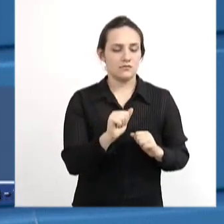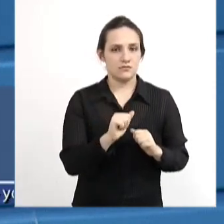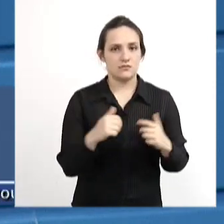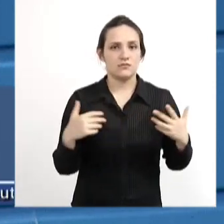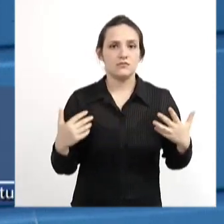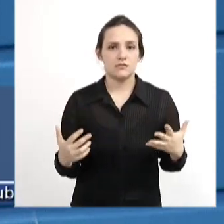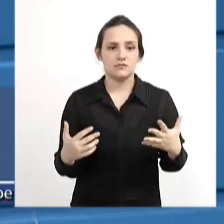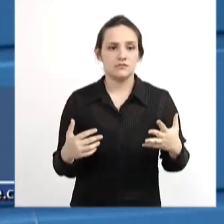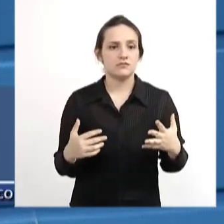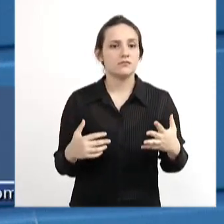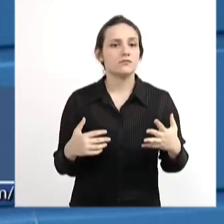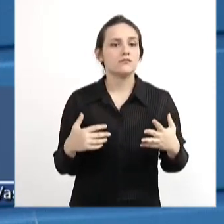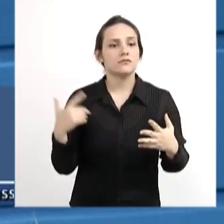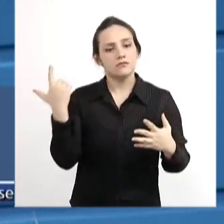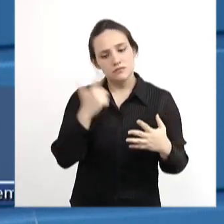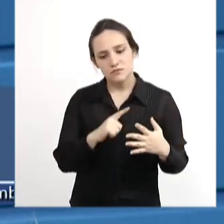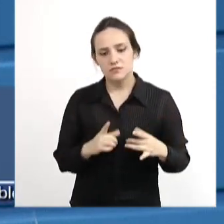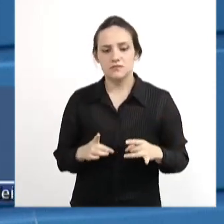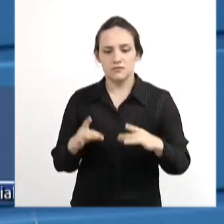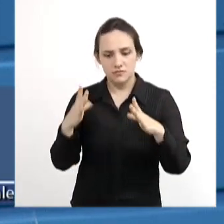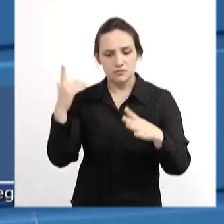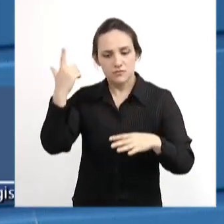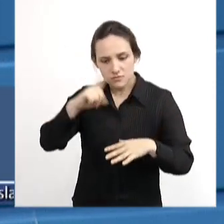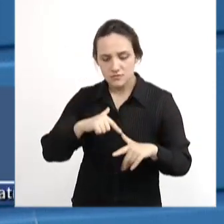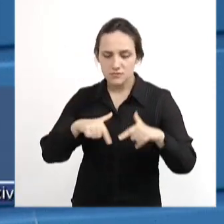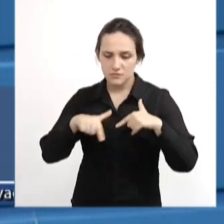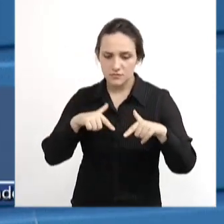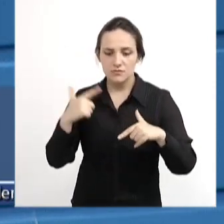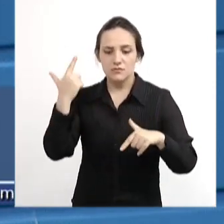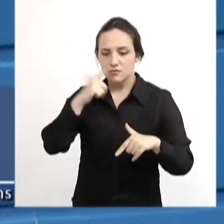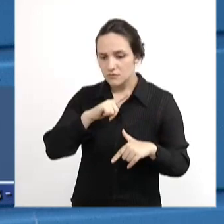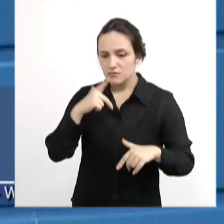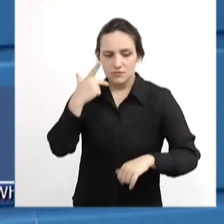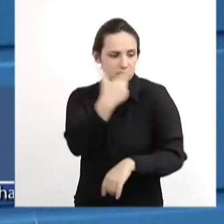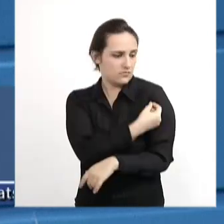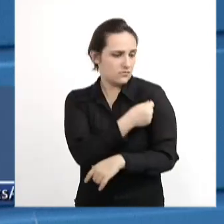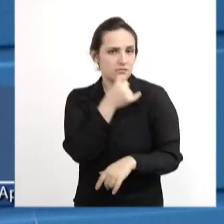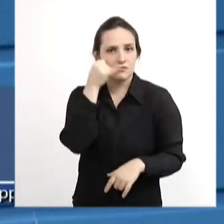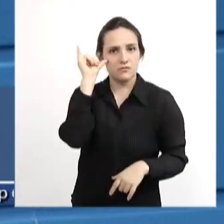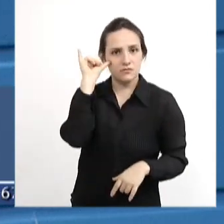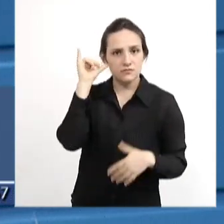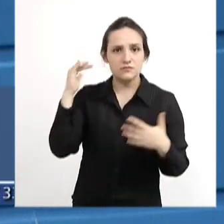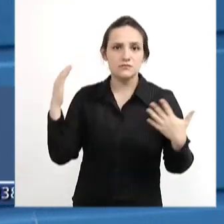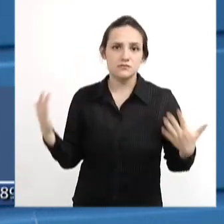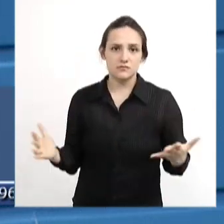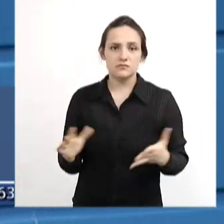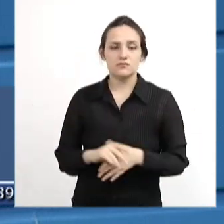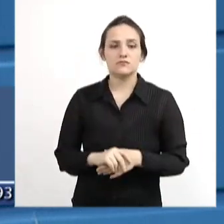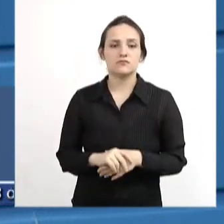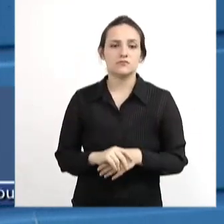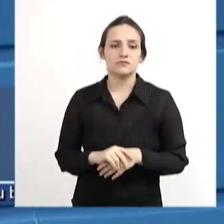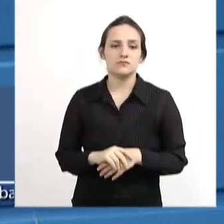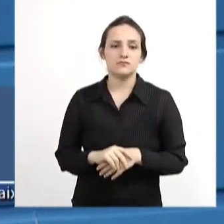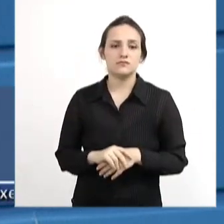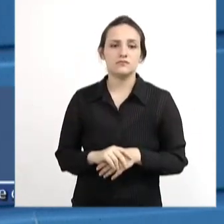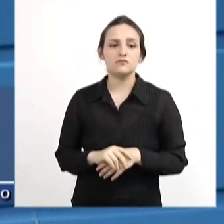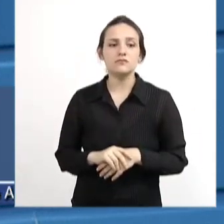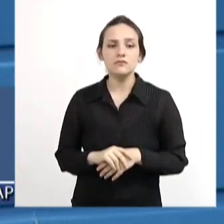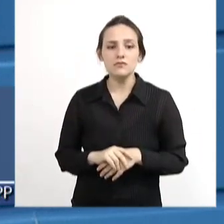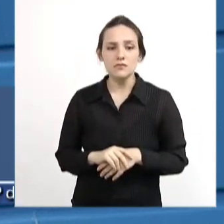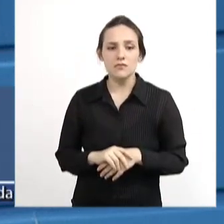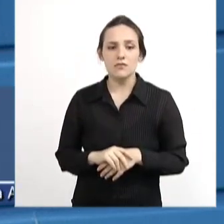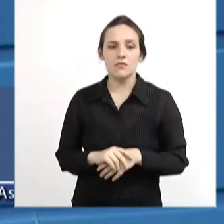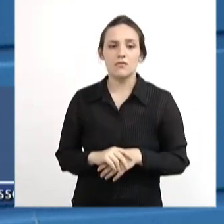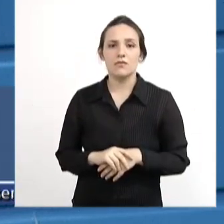possa comercializar, possa trabalhar, possa vacinar o seu rebanho. Enfim, se você propicia que ele tenha